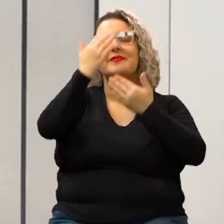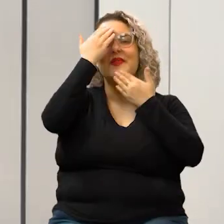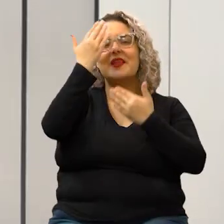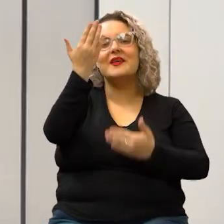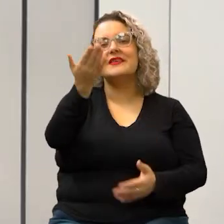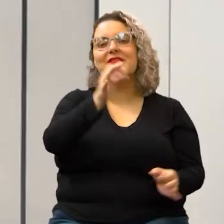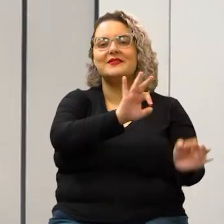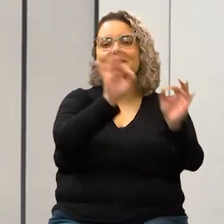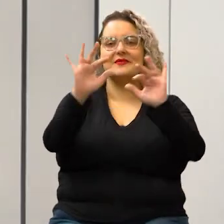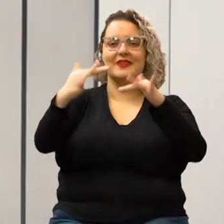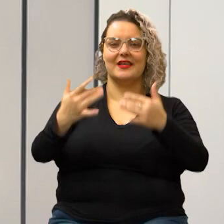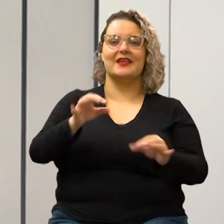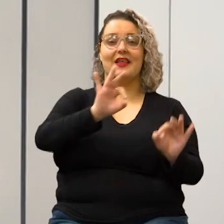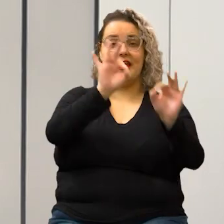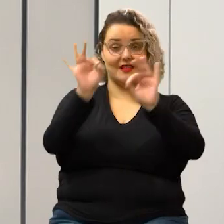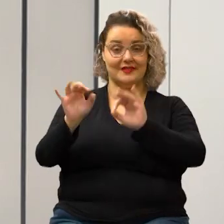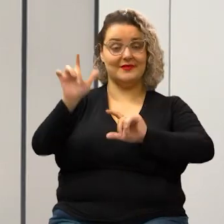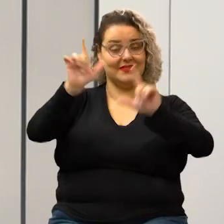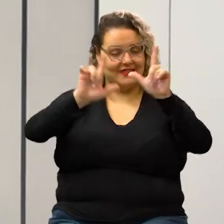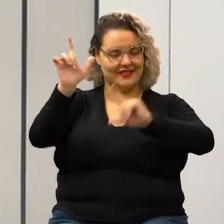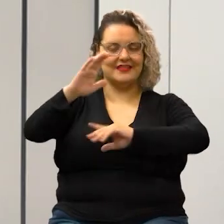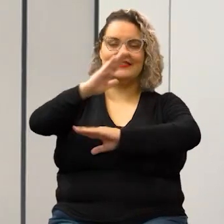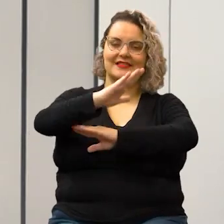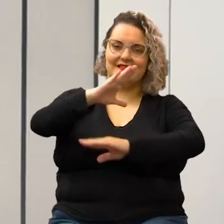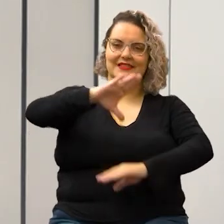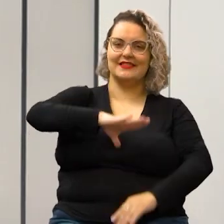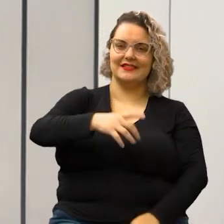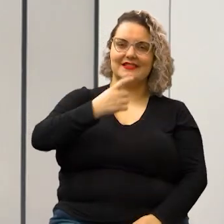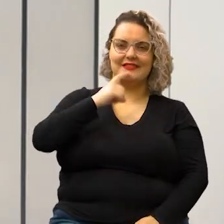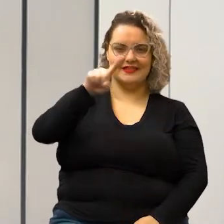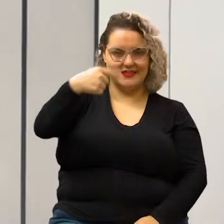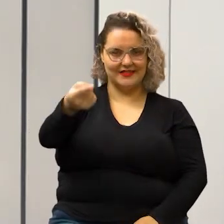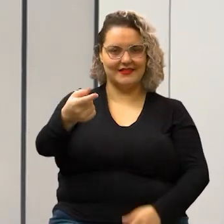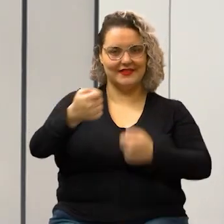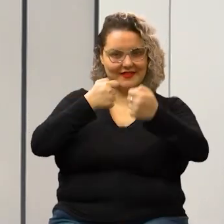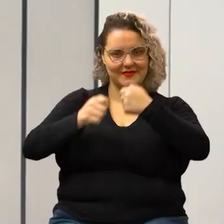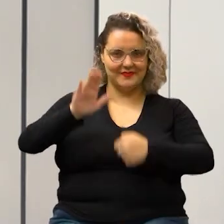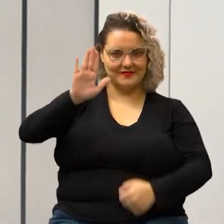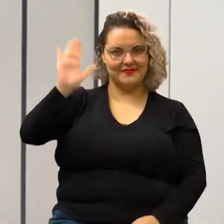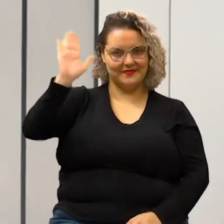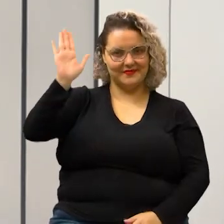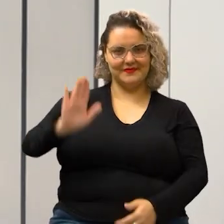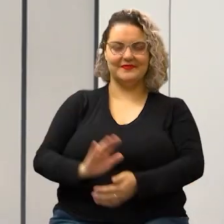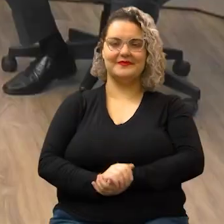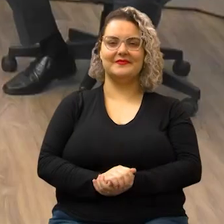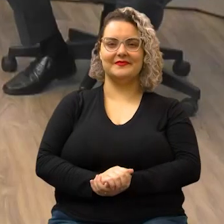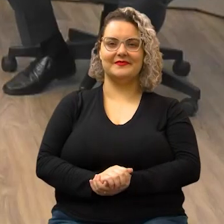agradeço a sua companhia, você que assiste aqui pela TV Câmara Campinas, e até um próximo Questão de Ordem.